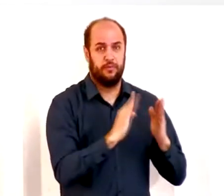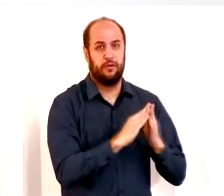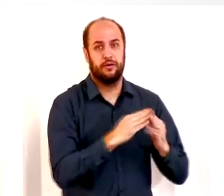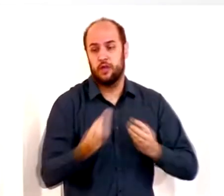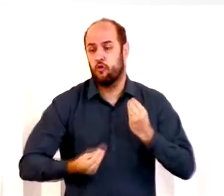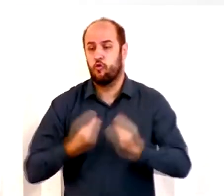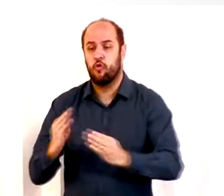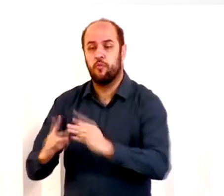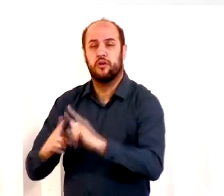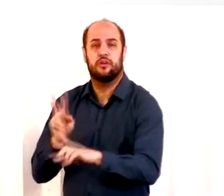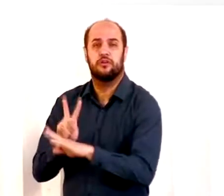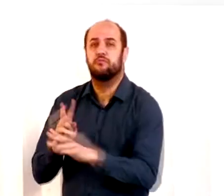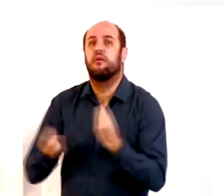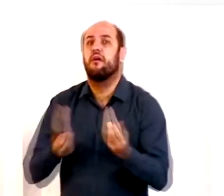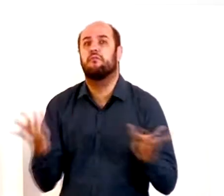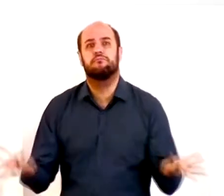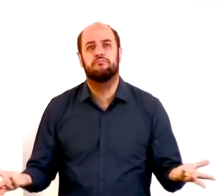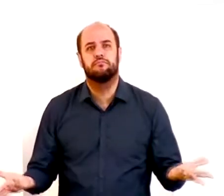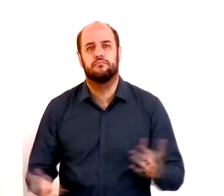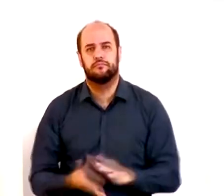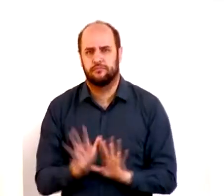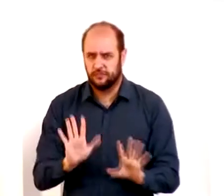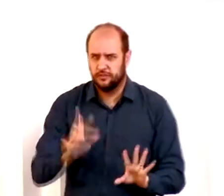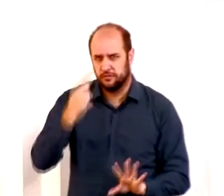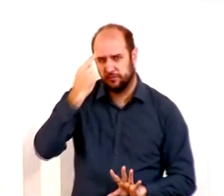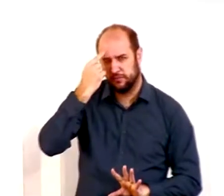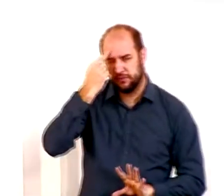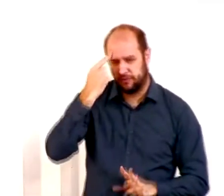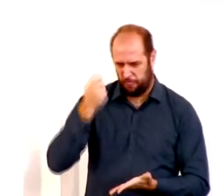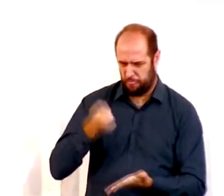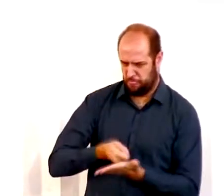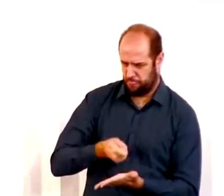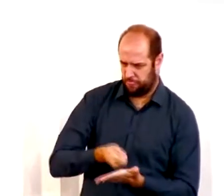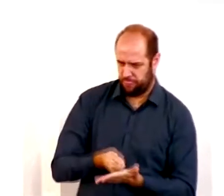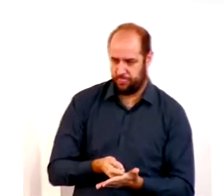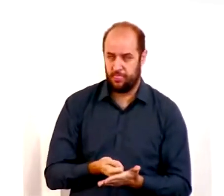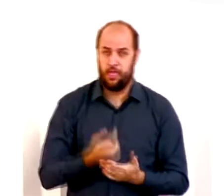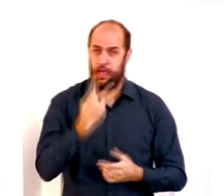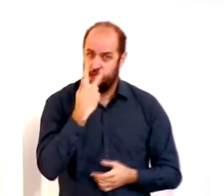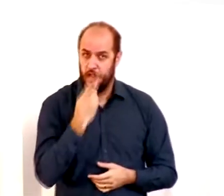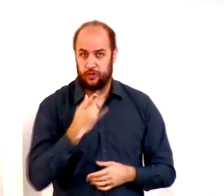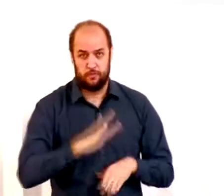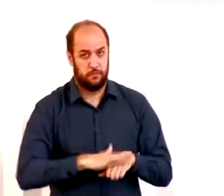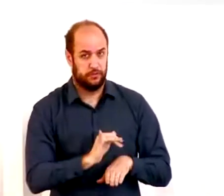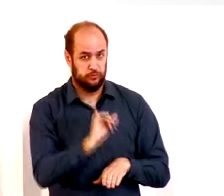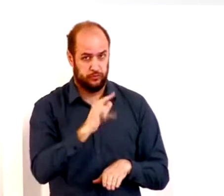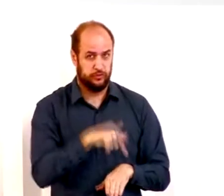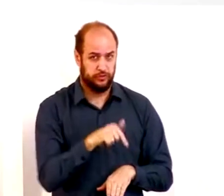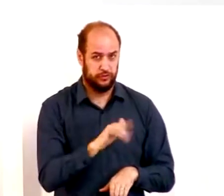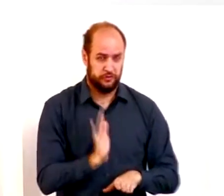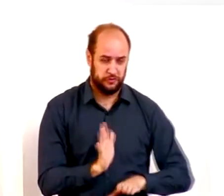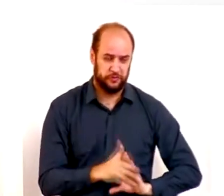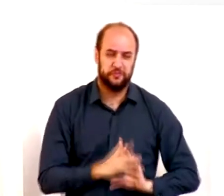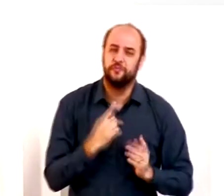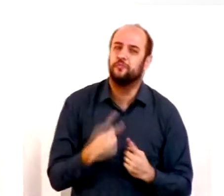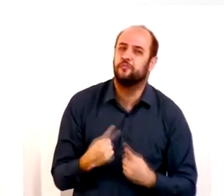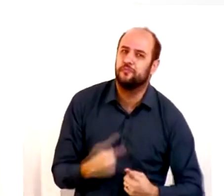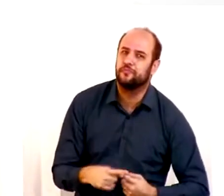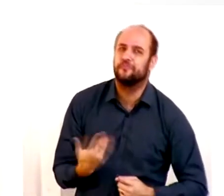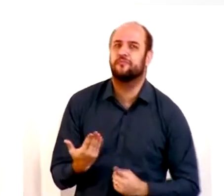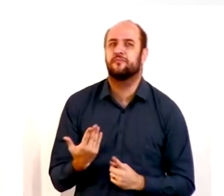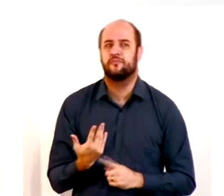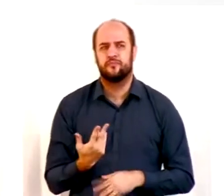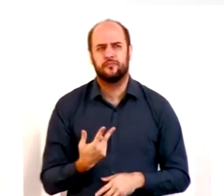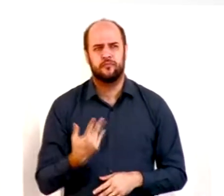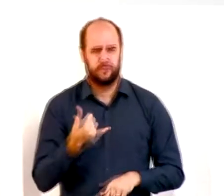Vejam comigo, detalhe, se quiséssemos pensar em exigências, talvez essa seja a exigência mais alta. Porque, à luz do texto, parece